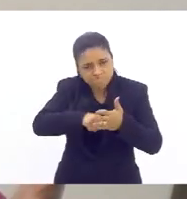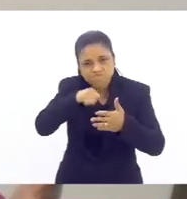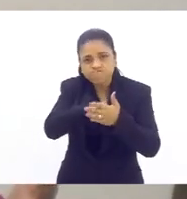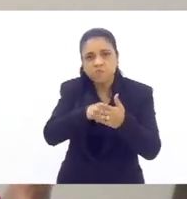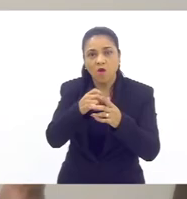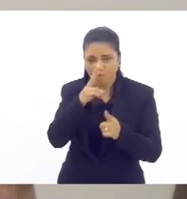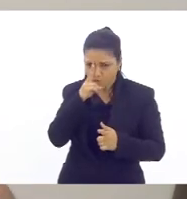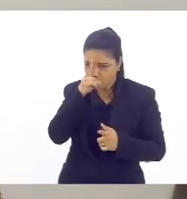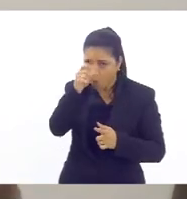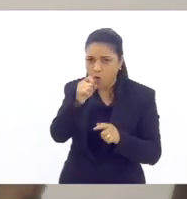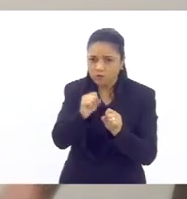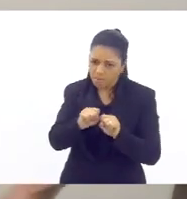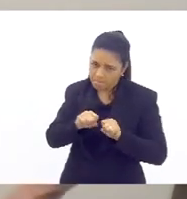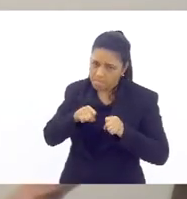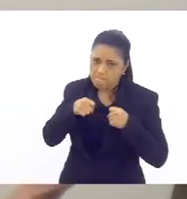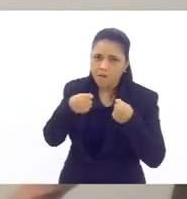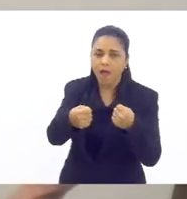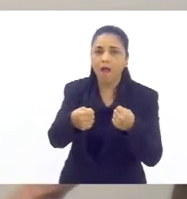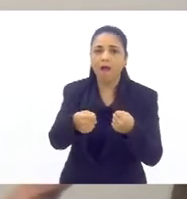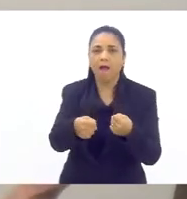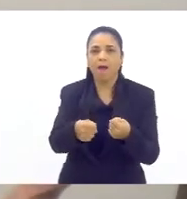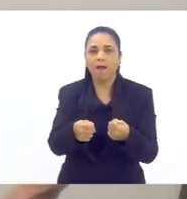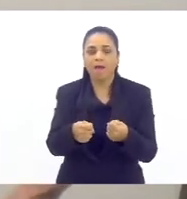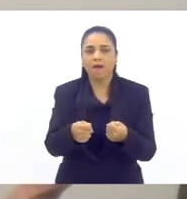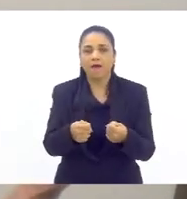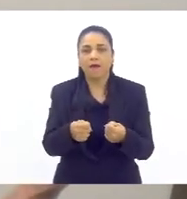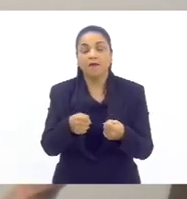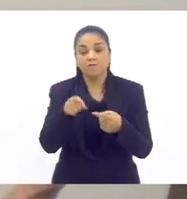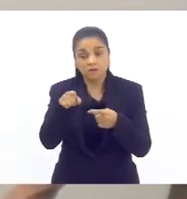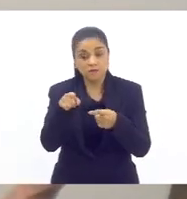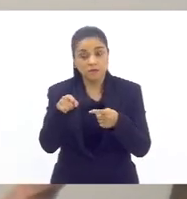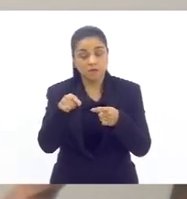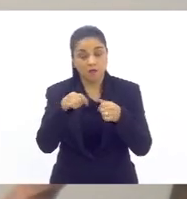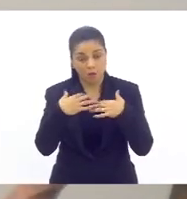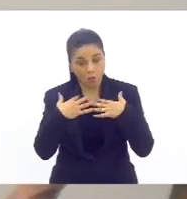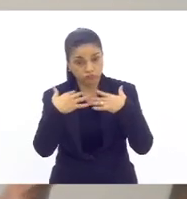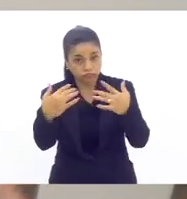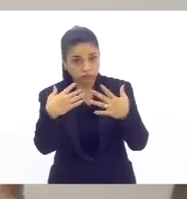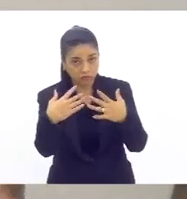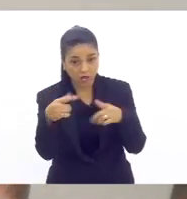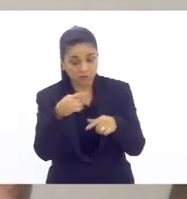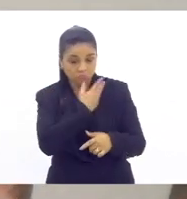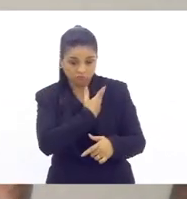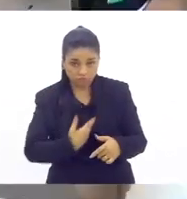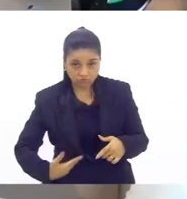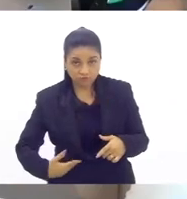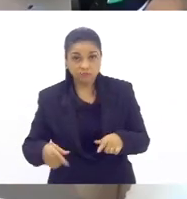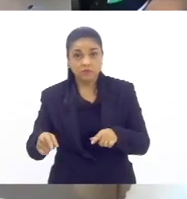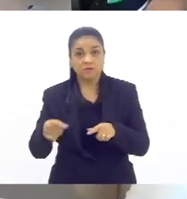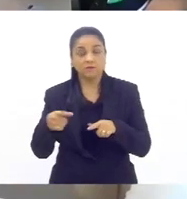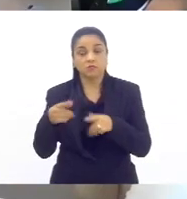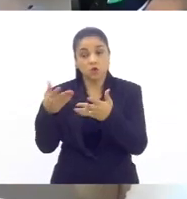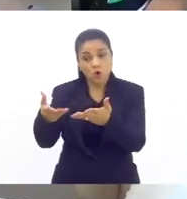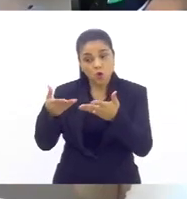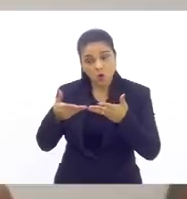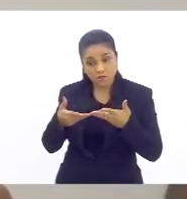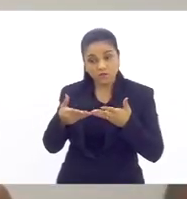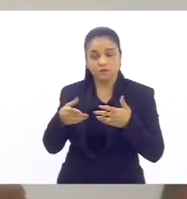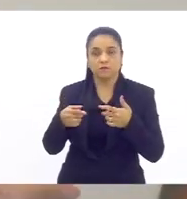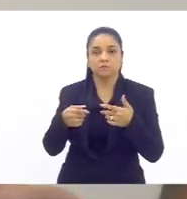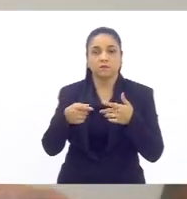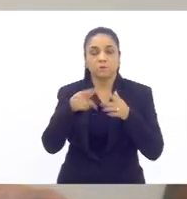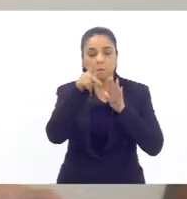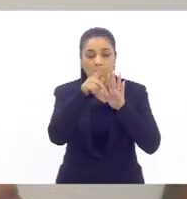né Eu quero colocar você será convidada é para discutir o projeto de ler isso eu